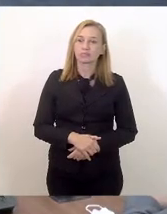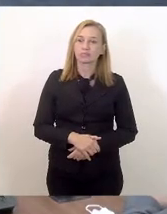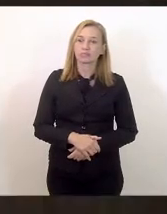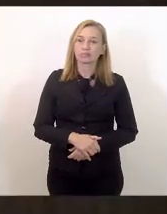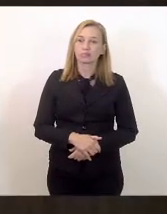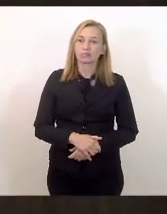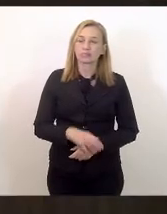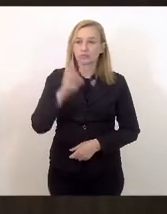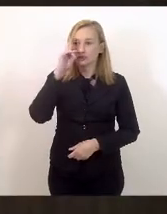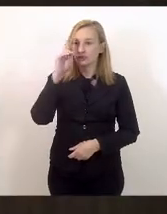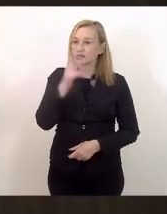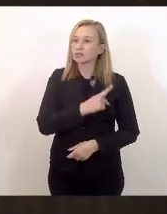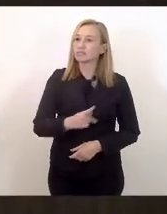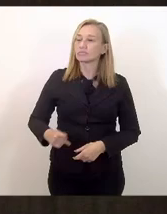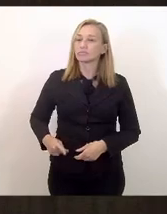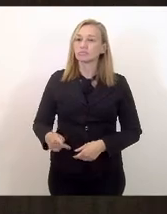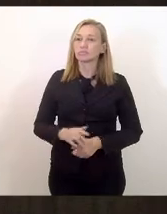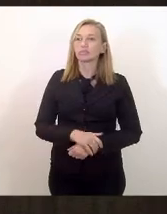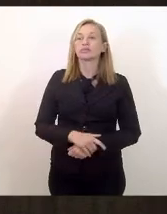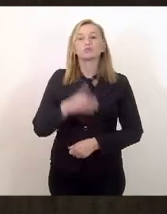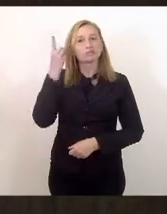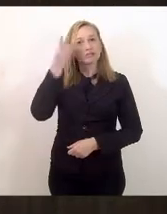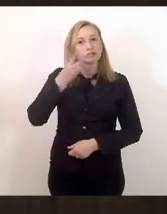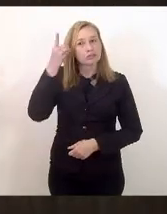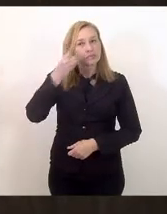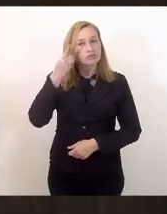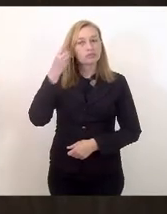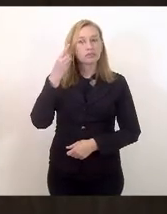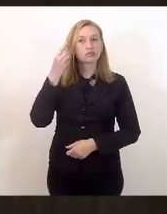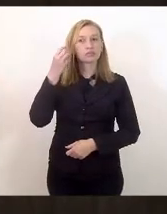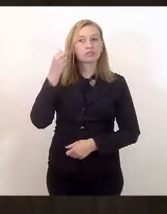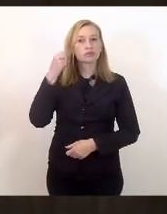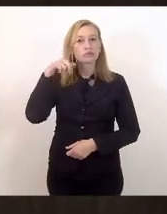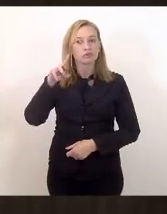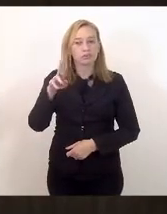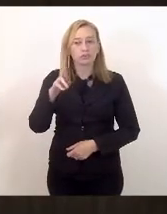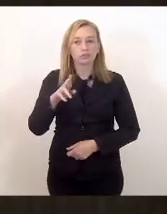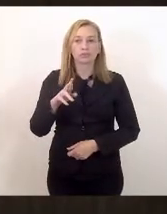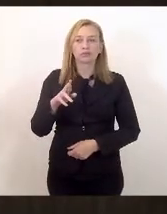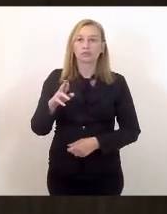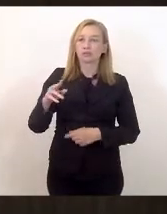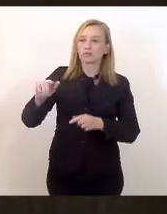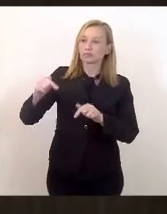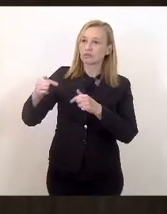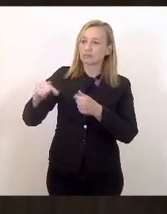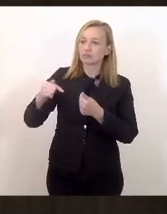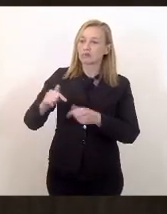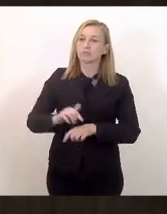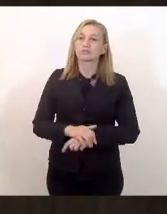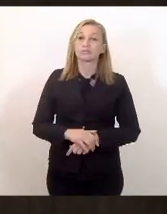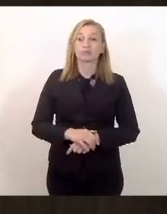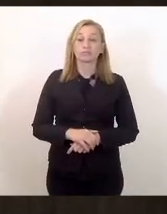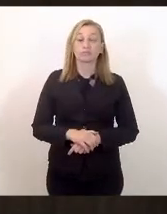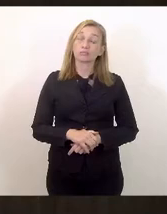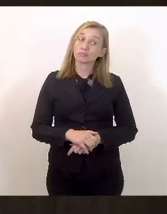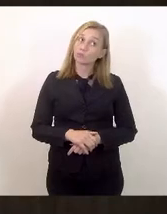Senhor presidente, deputado Rosenberg Reis nos provocou com esse projeto